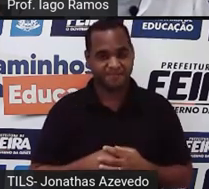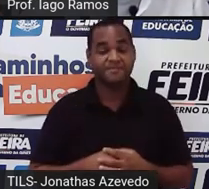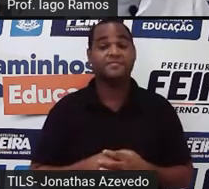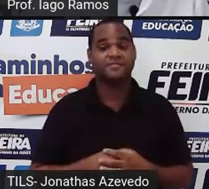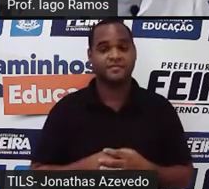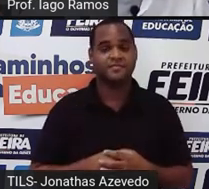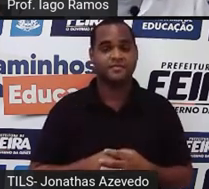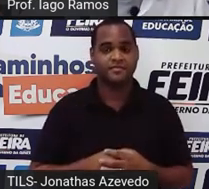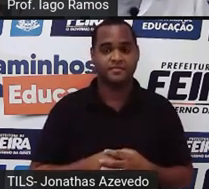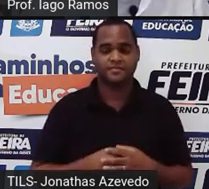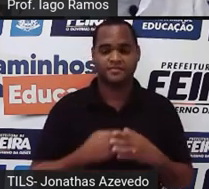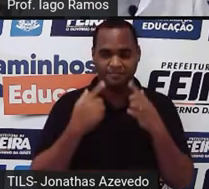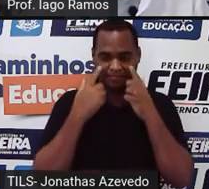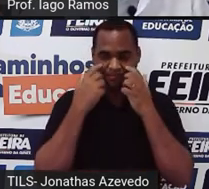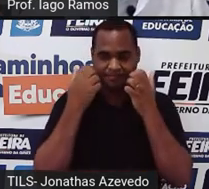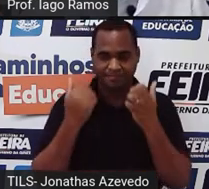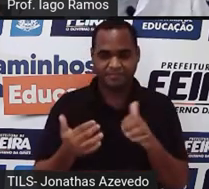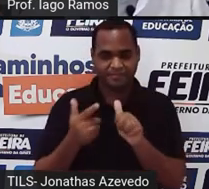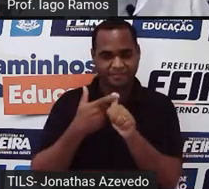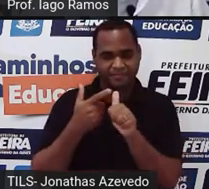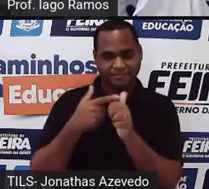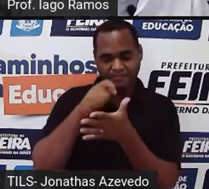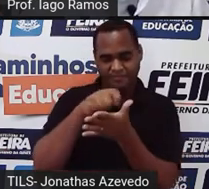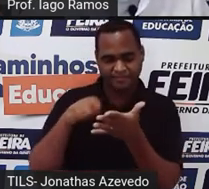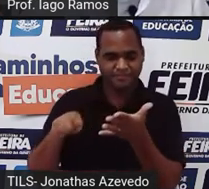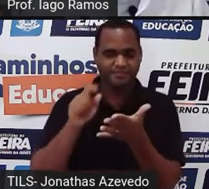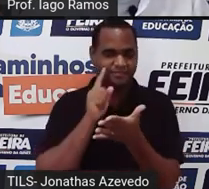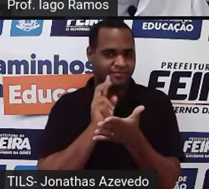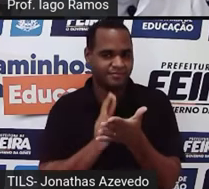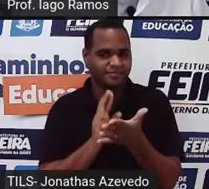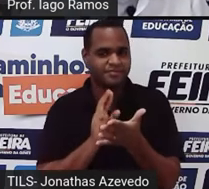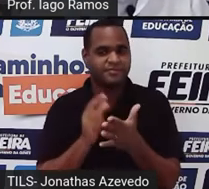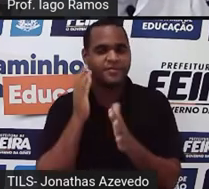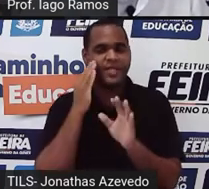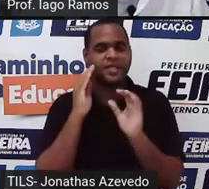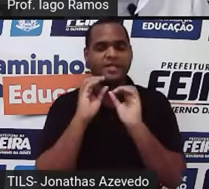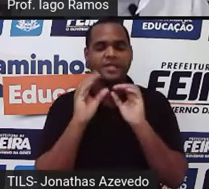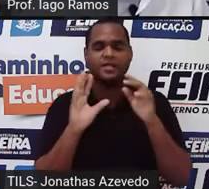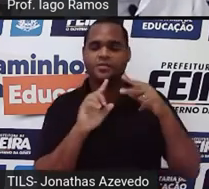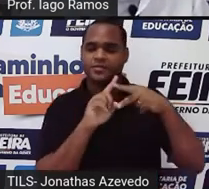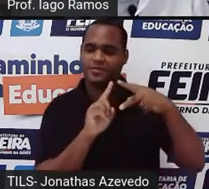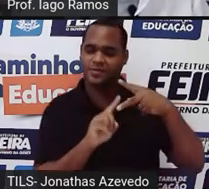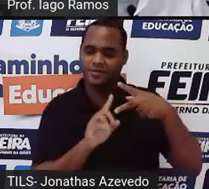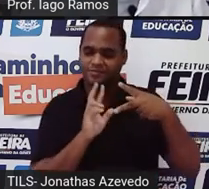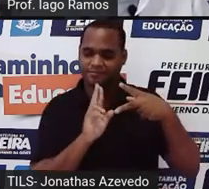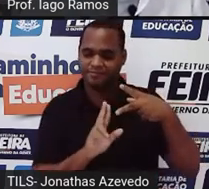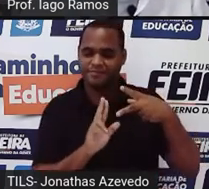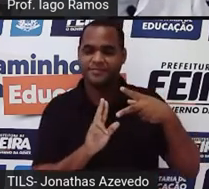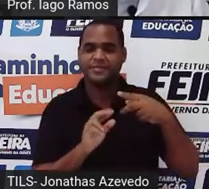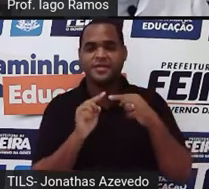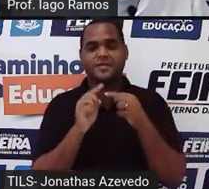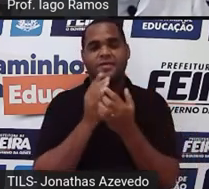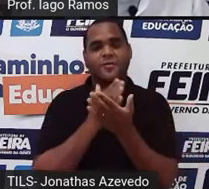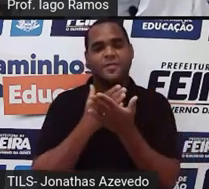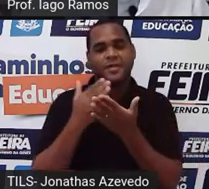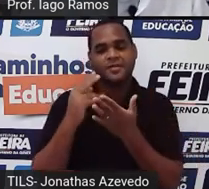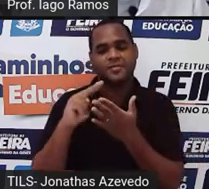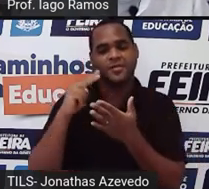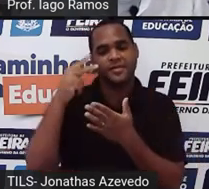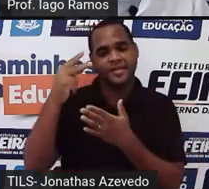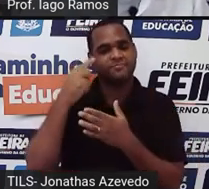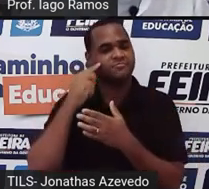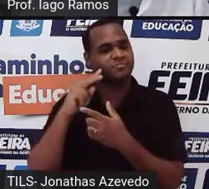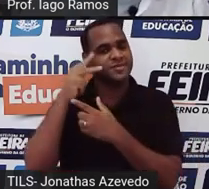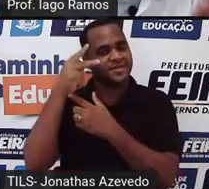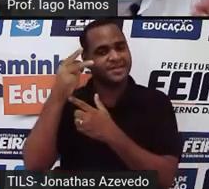aqui para rascunhar na tela e entender esses dois resultados, começando pela potência de uma